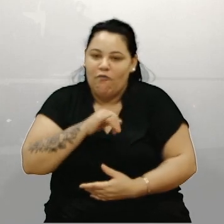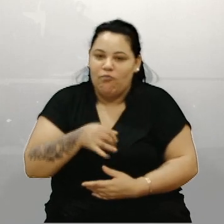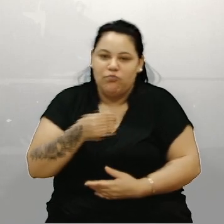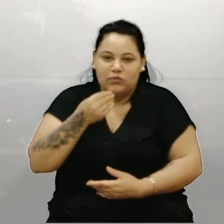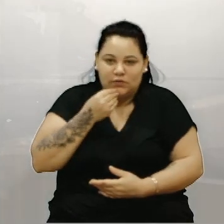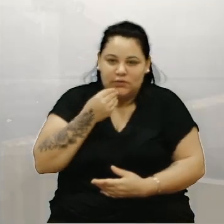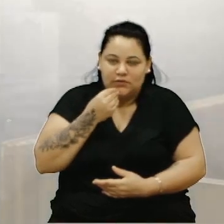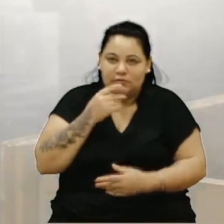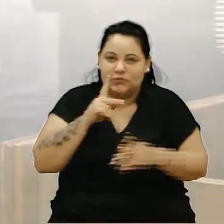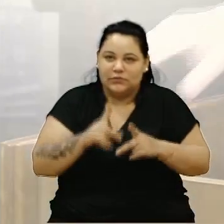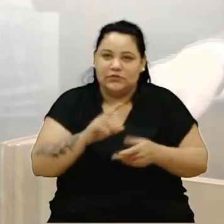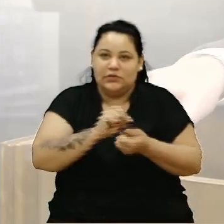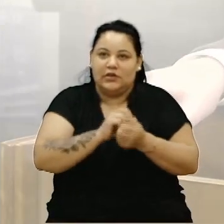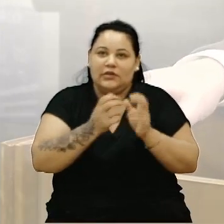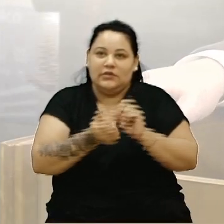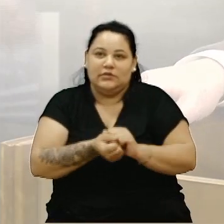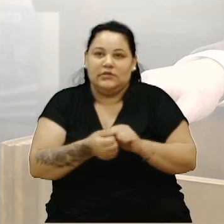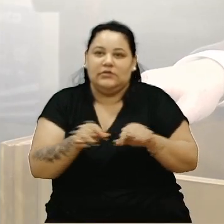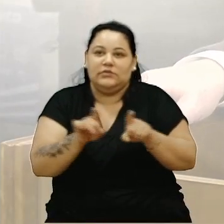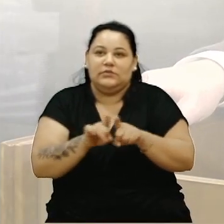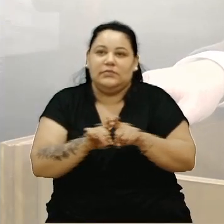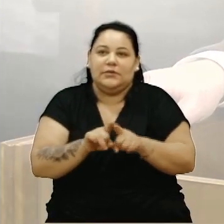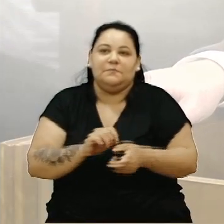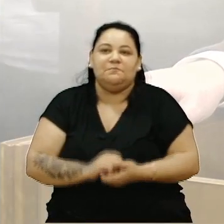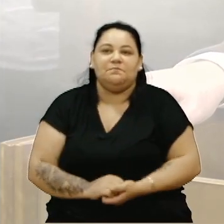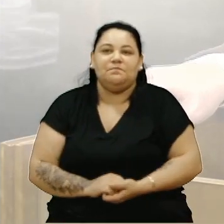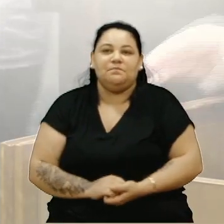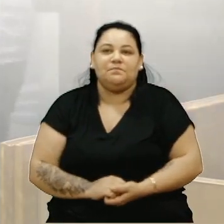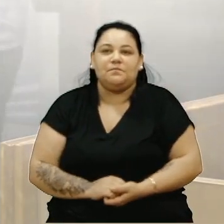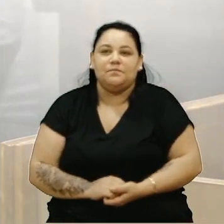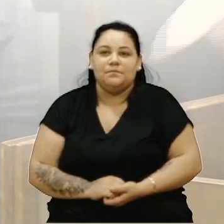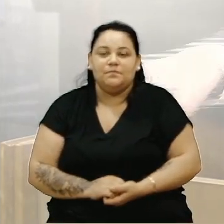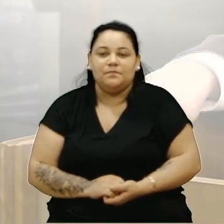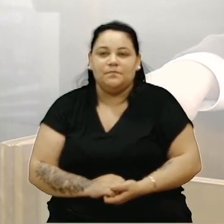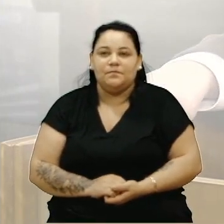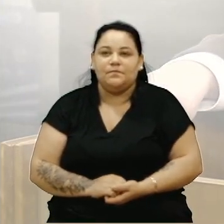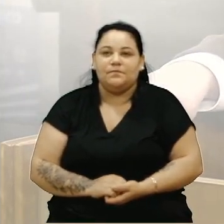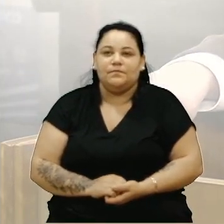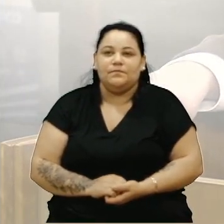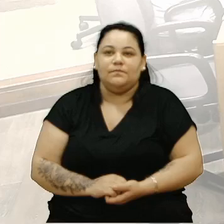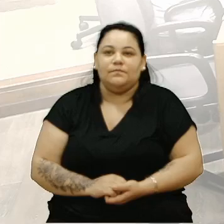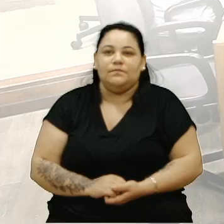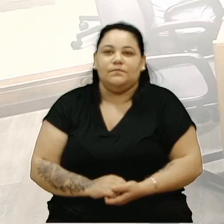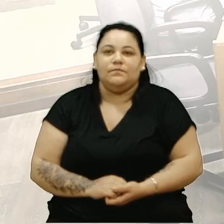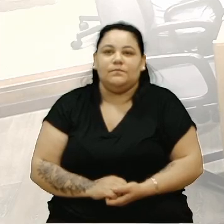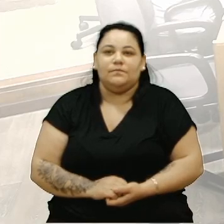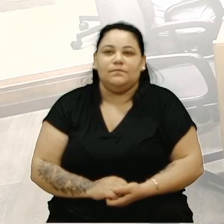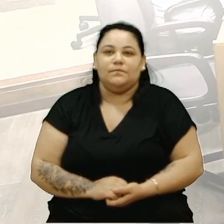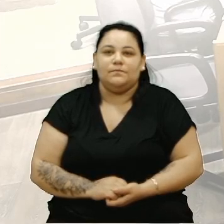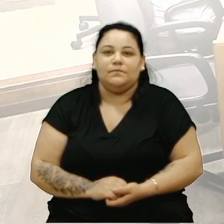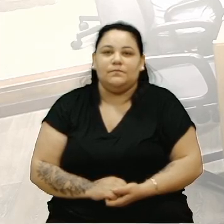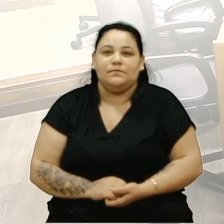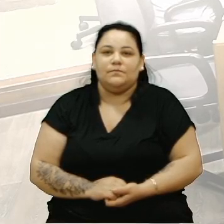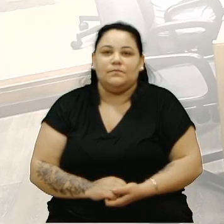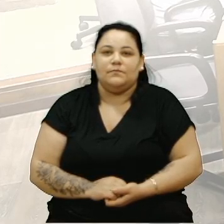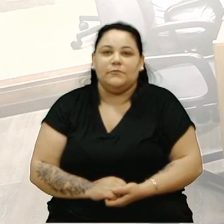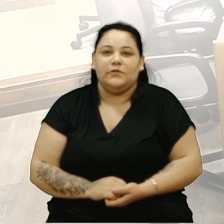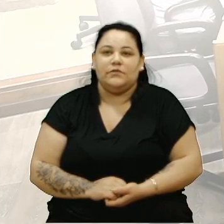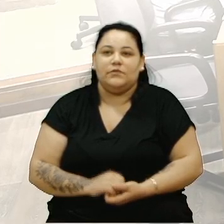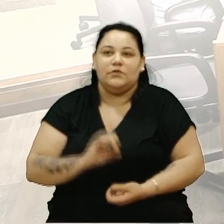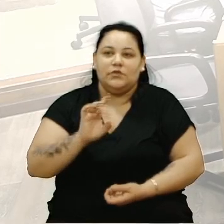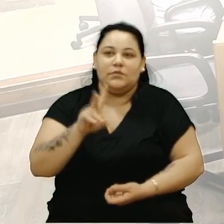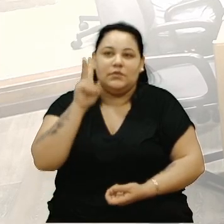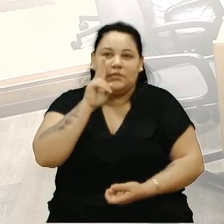os artesãos e novas oportunidades de negócios. Sua parte, vereador. Só para ilustrar essa